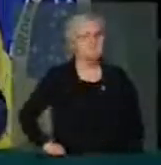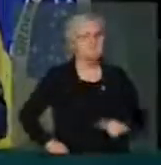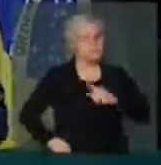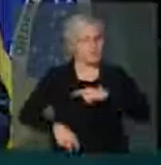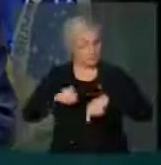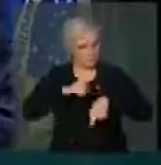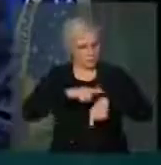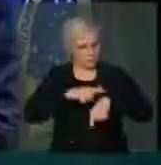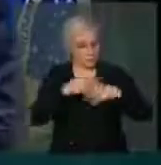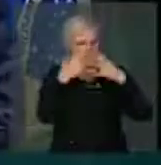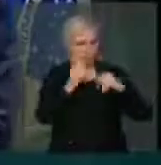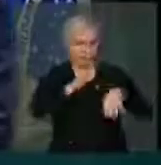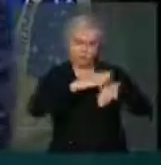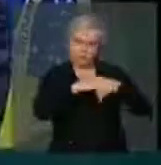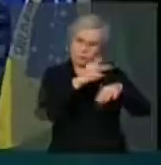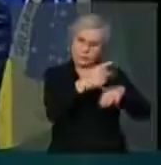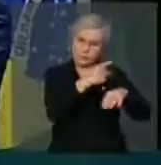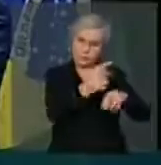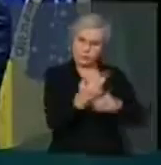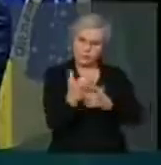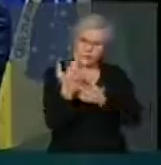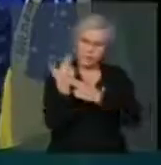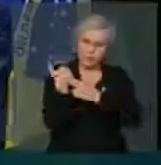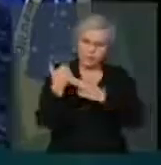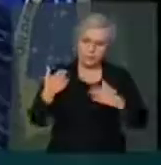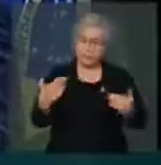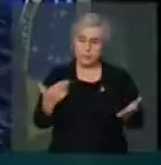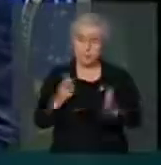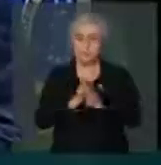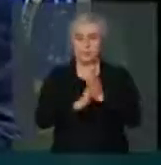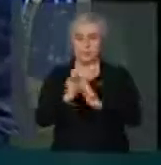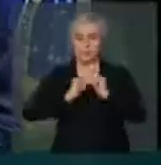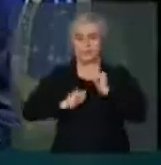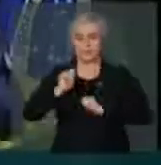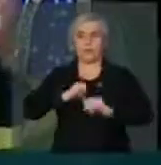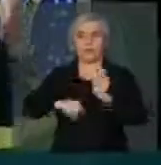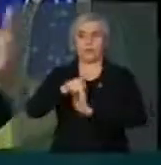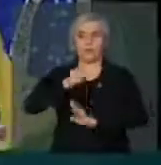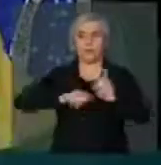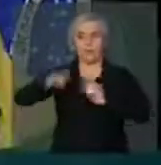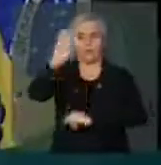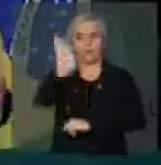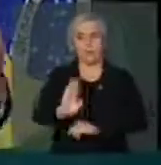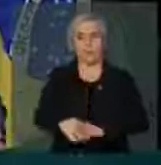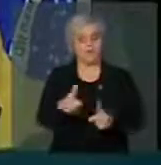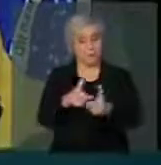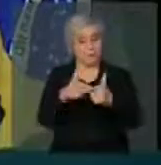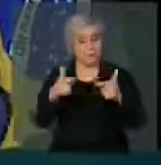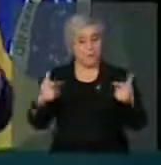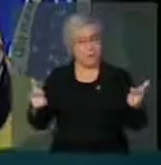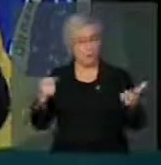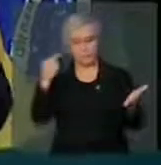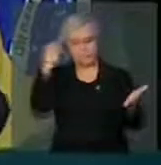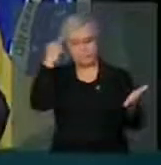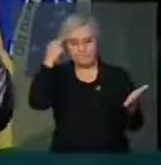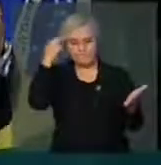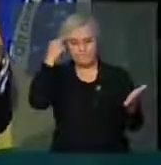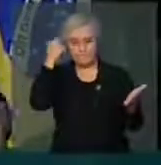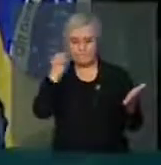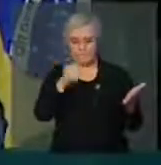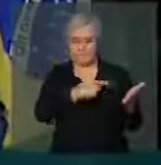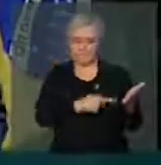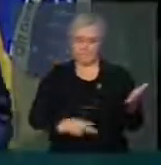suas prerrogativas, e que a ânsia do povo brasileiro, de uma grande parte que acha que a presidente